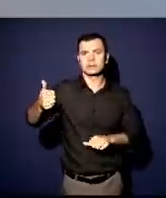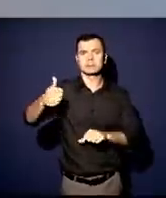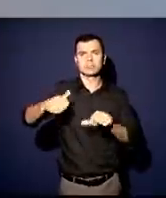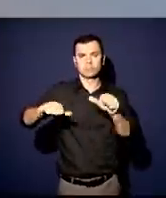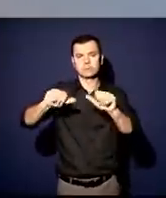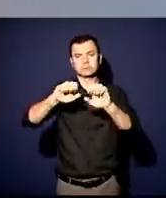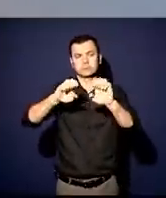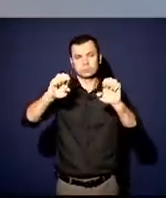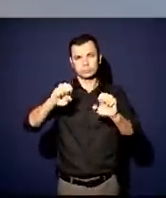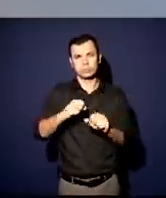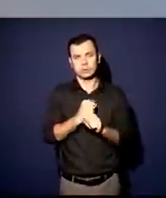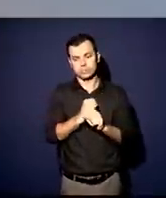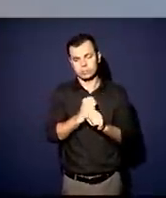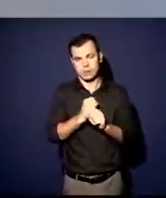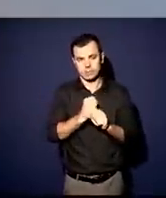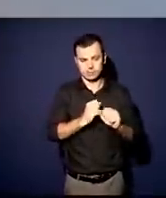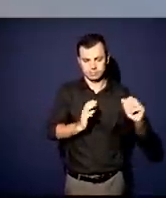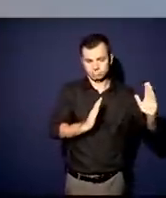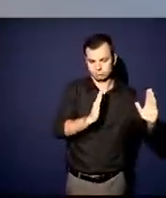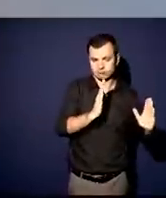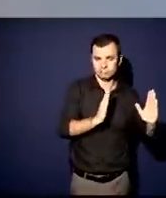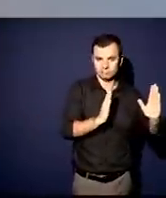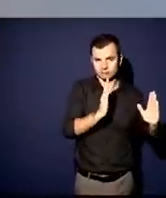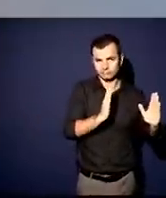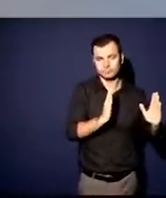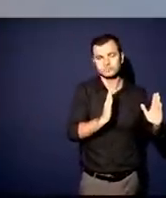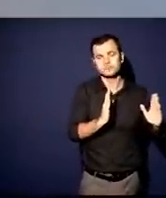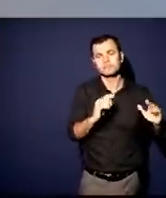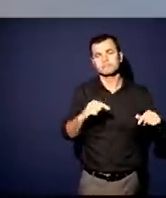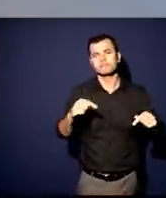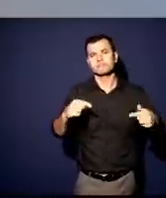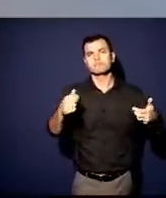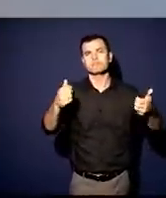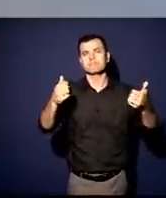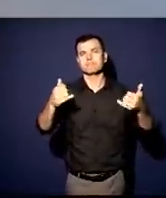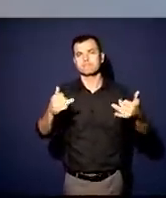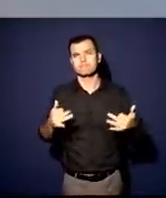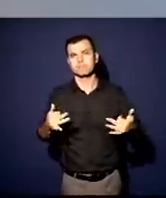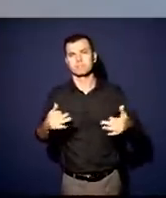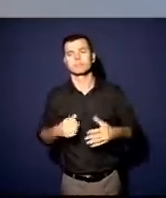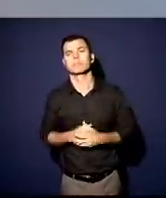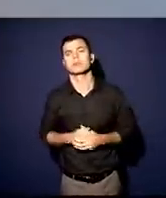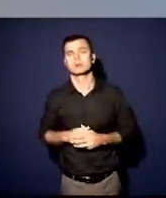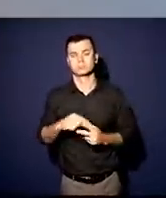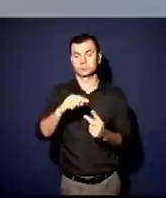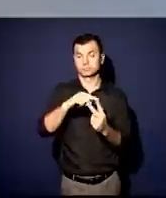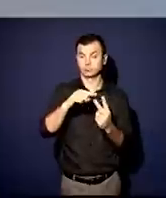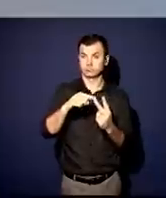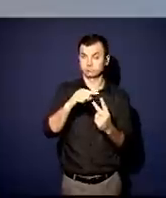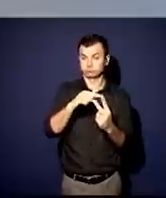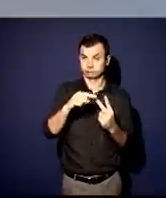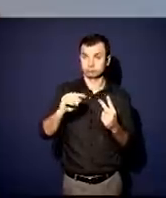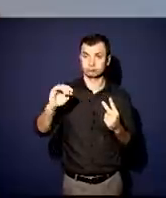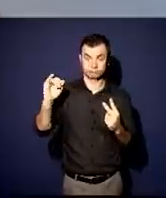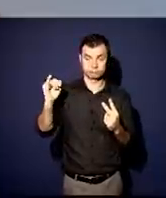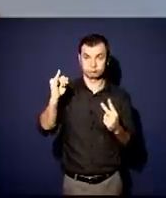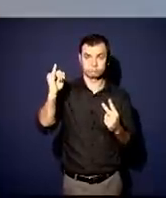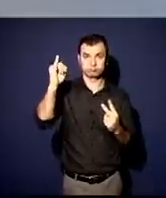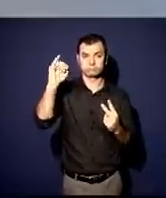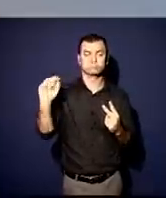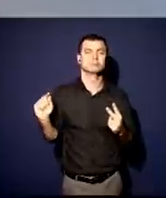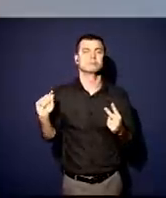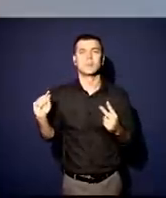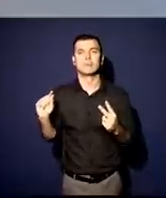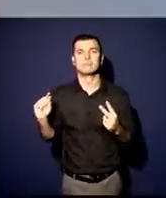nos últimos anos. E aí eu cito dois fatores que eu acho que são importantes, que é